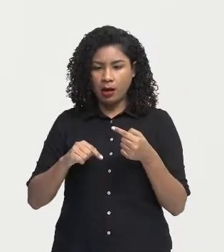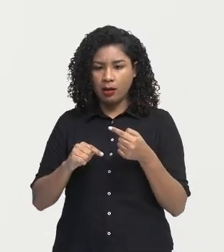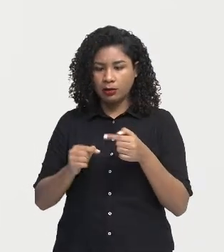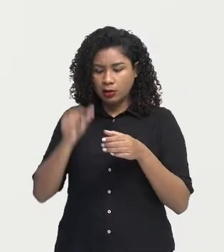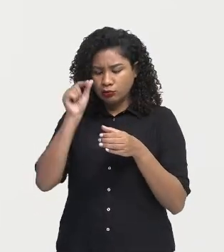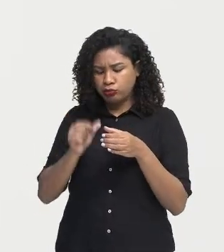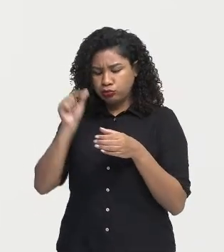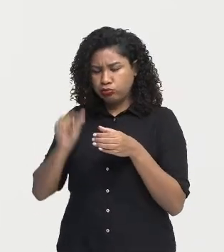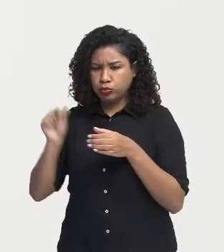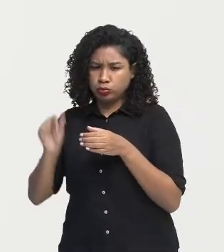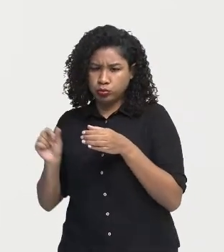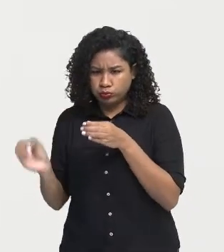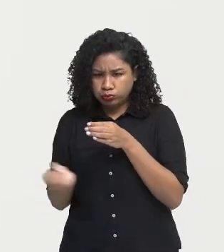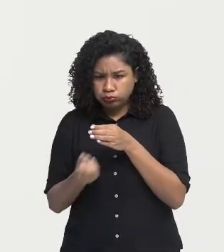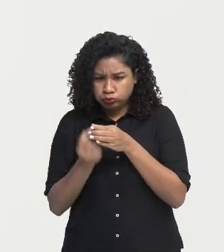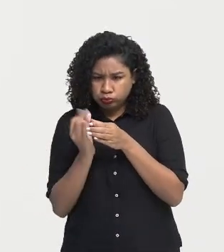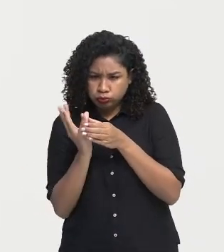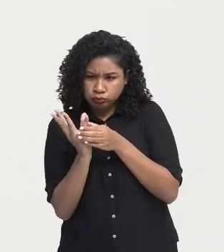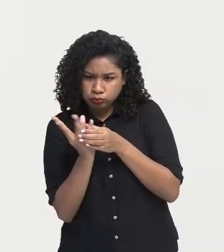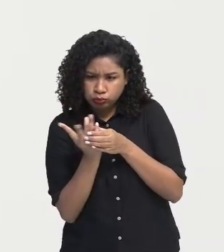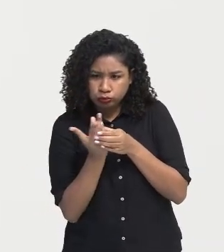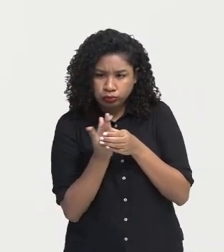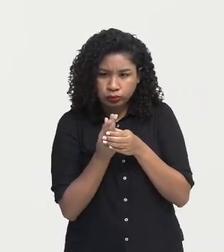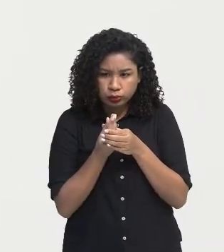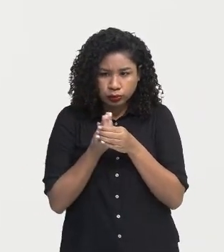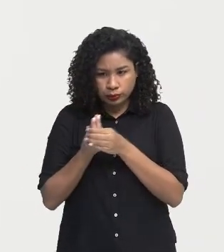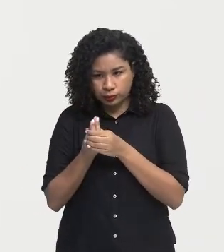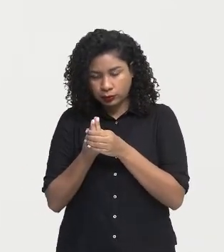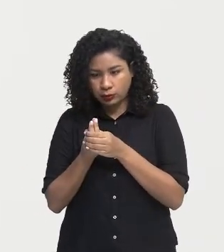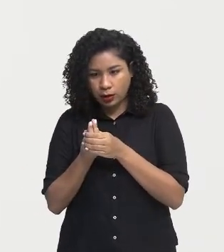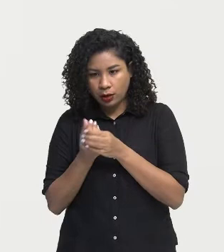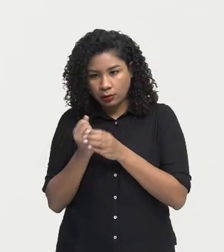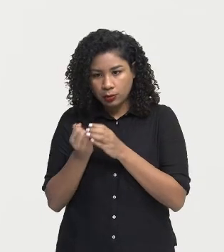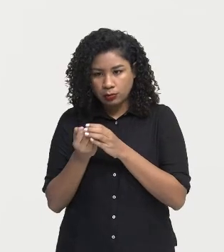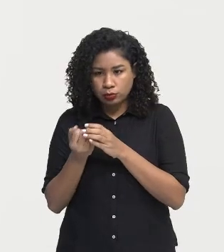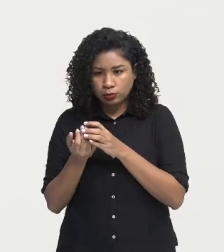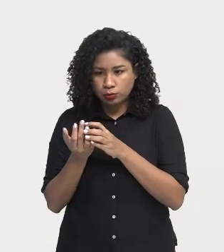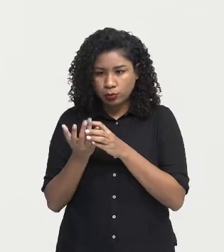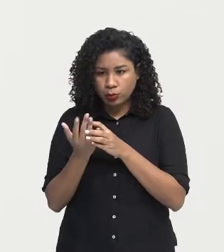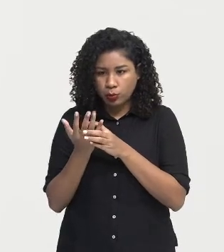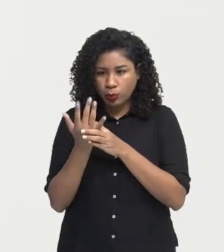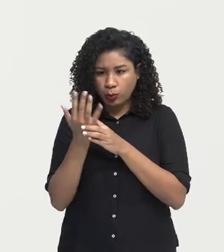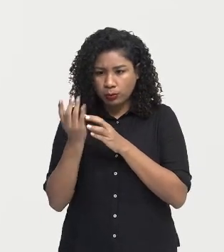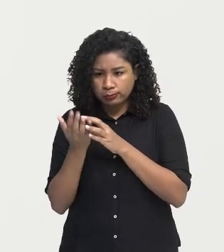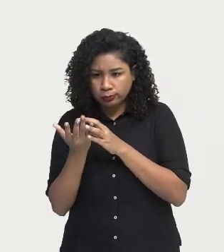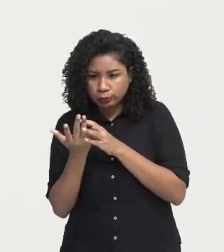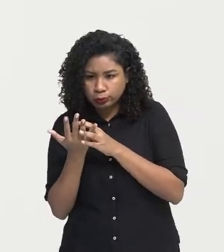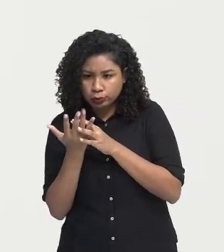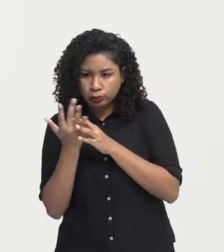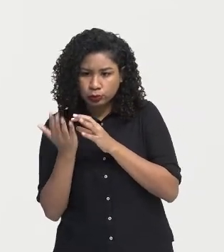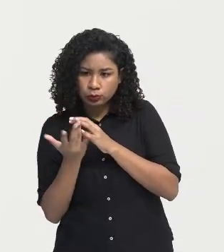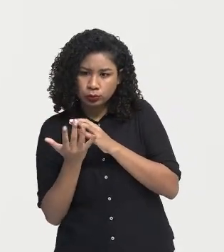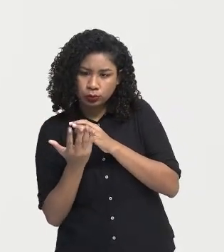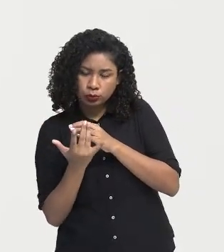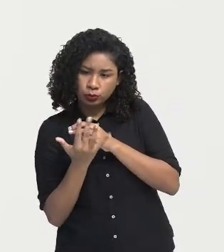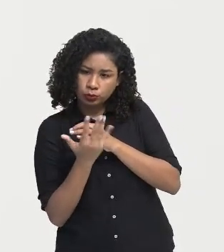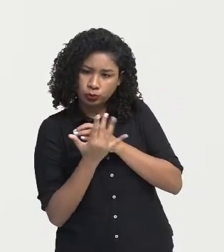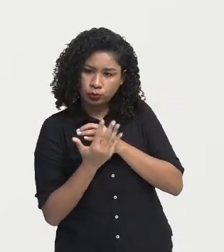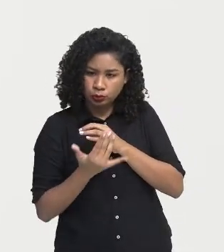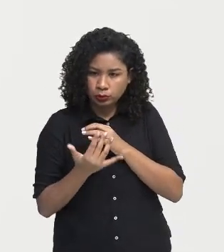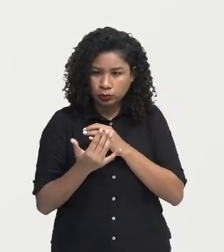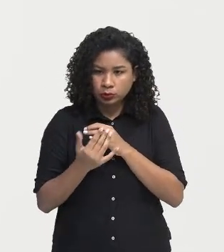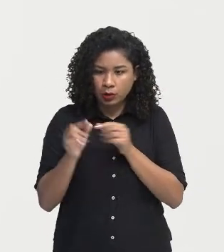a cílios e flagelos, como a gente vai observar aqui na nossa próxima imagem. Então, o que que são cílios e flagelos? São